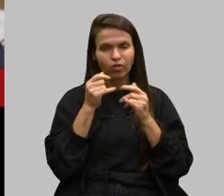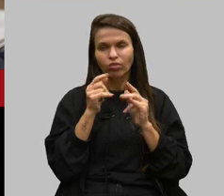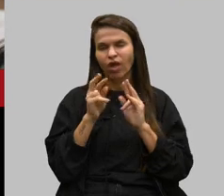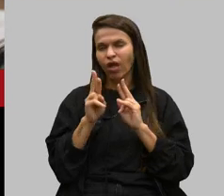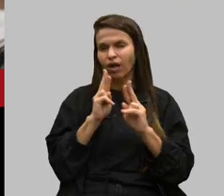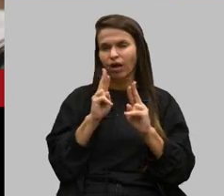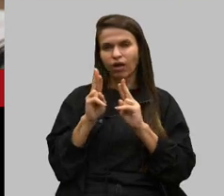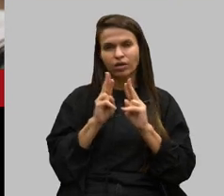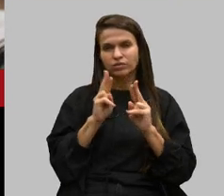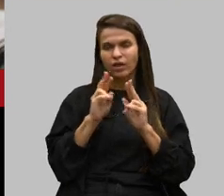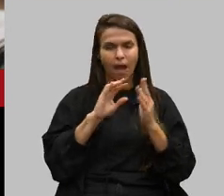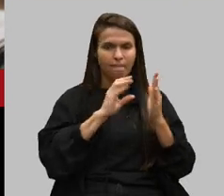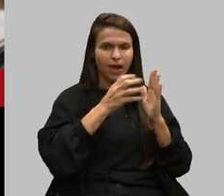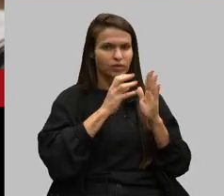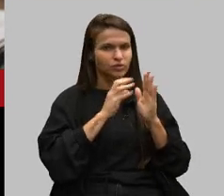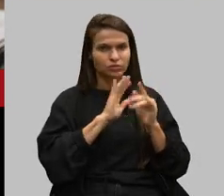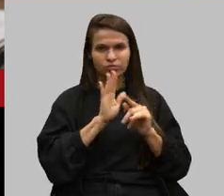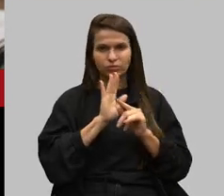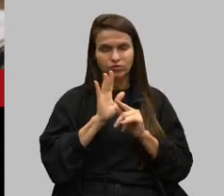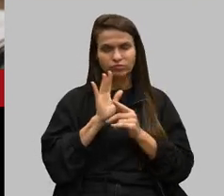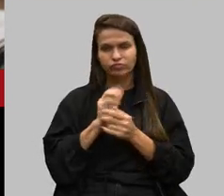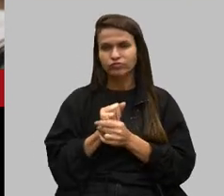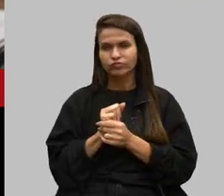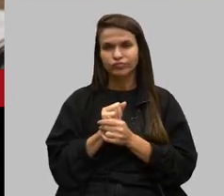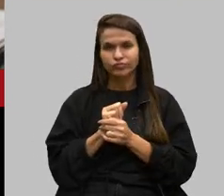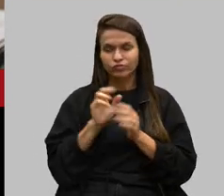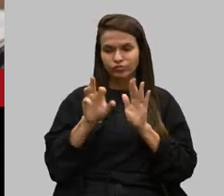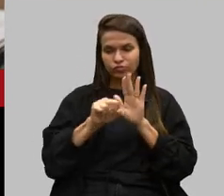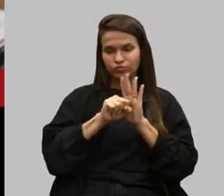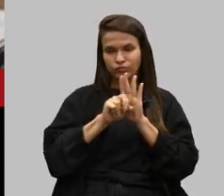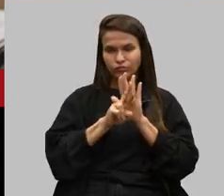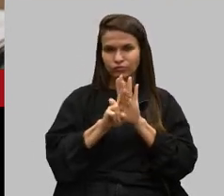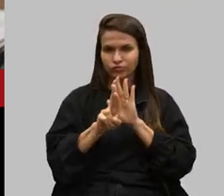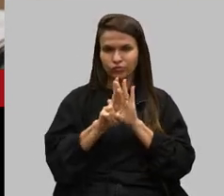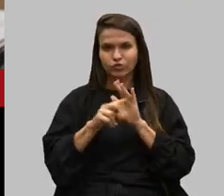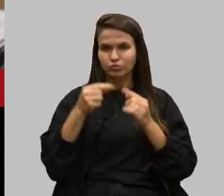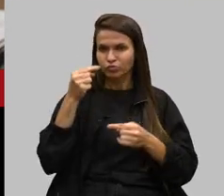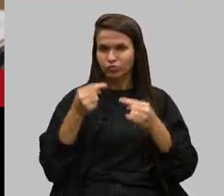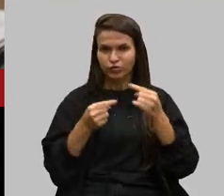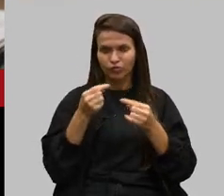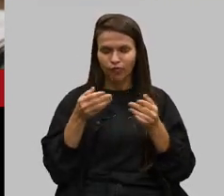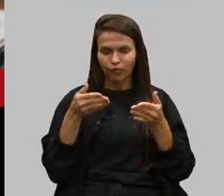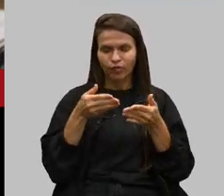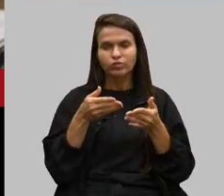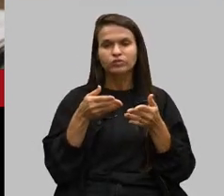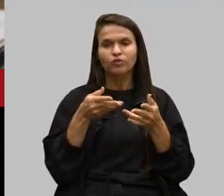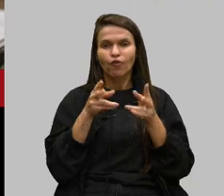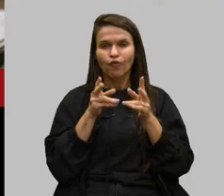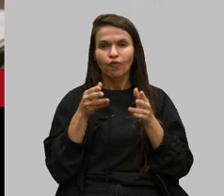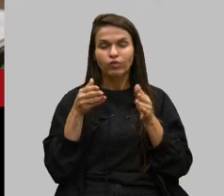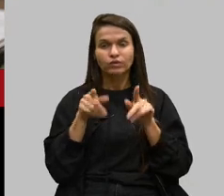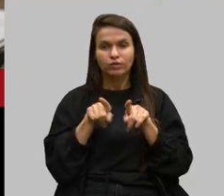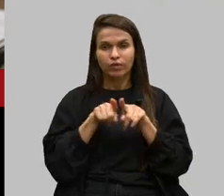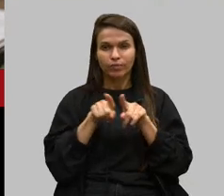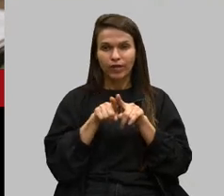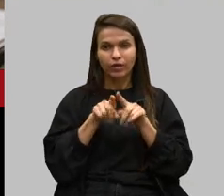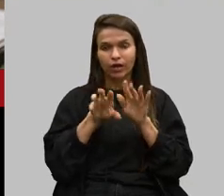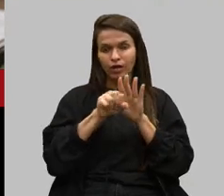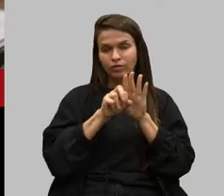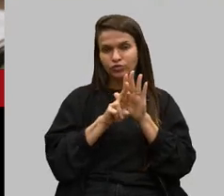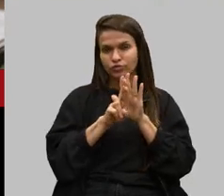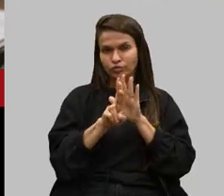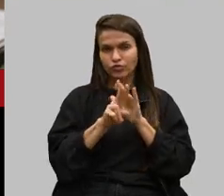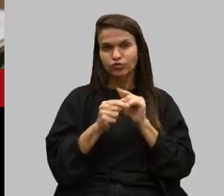partido ela nem na editoria de política ela foi tratada ela nesse caso específico ela foi tratada dentro da editoria de